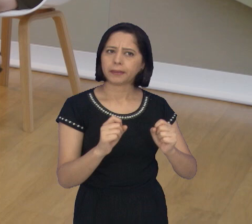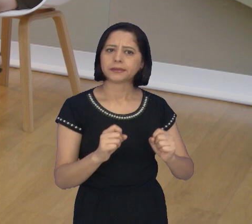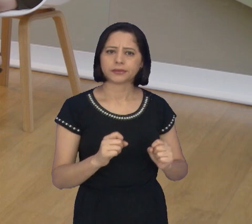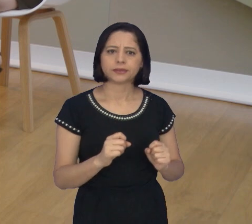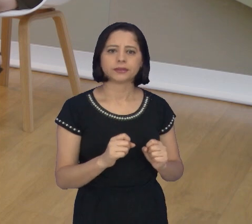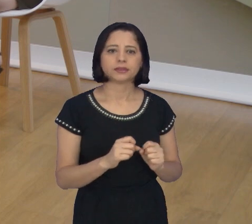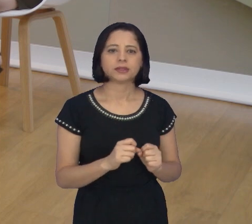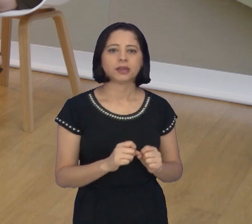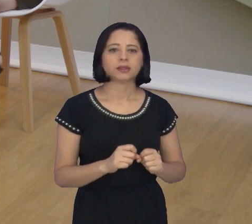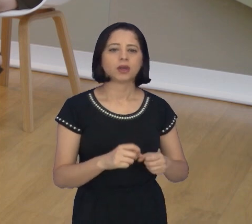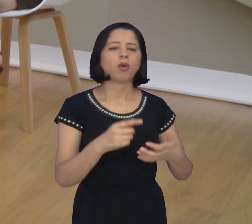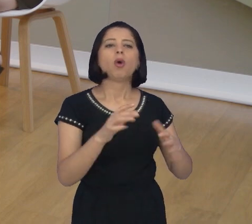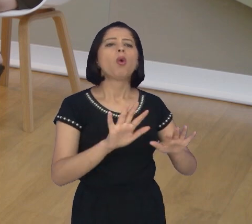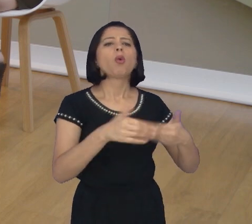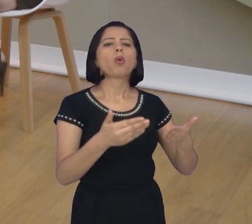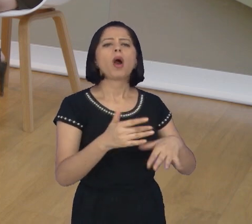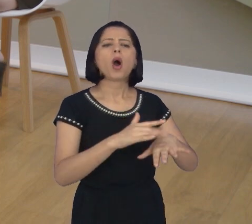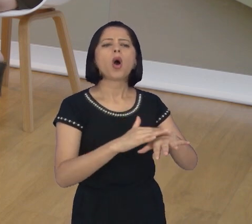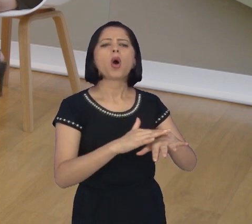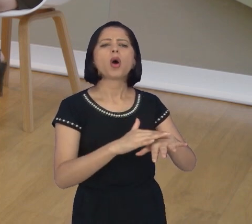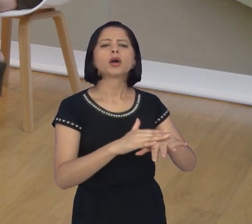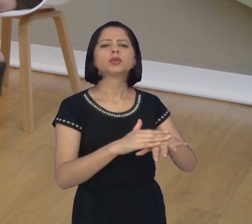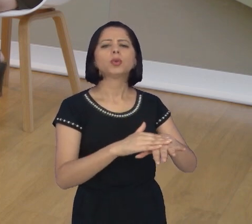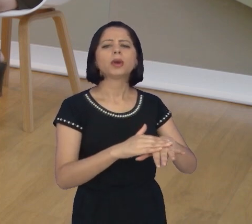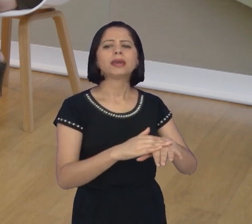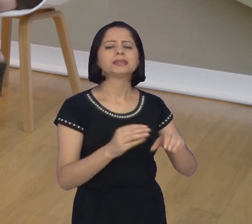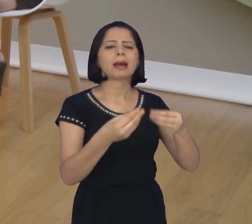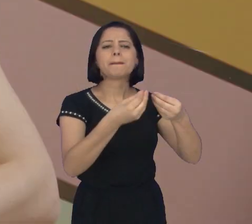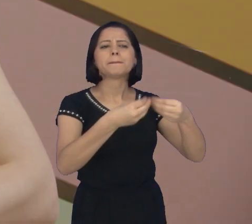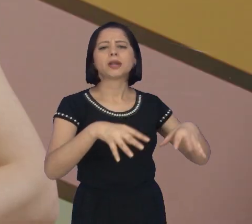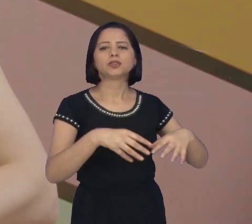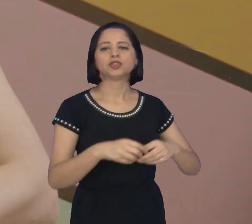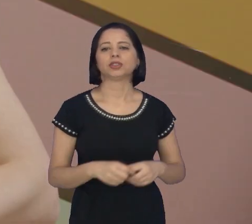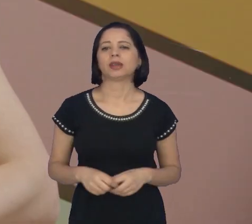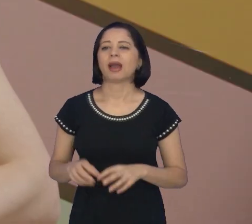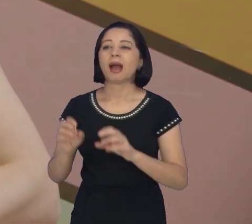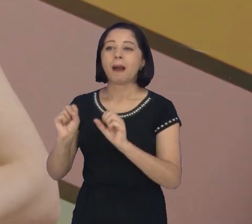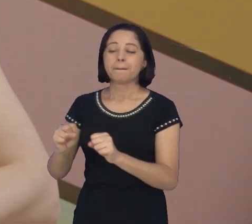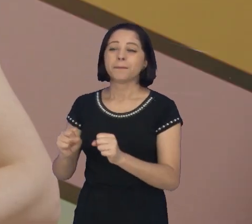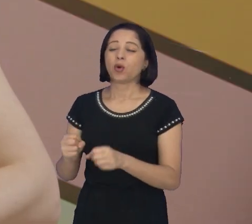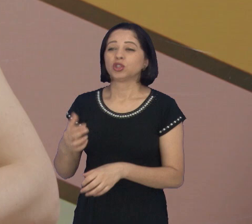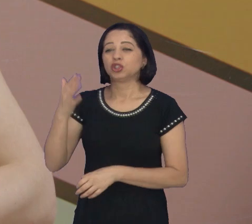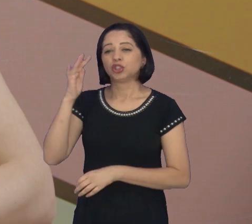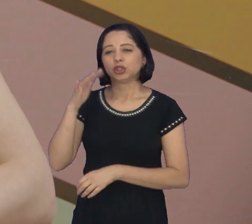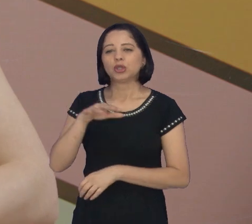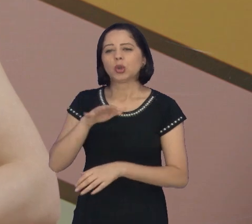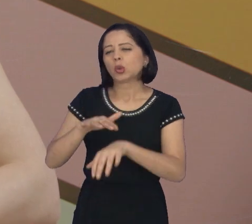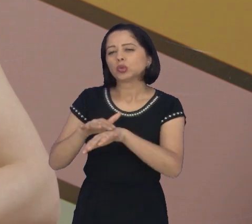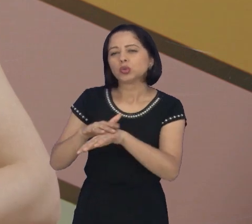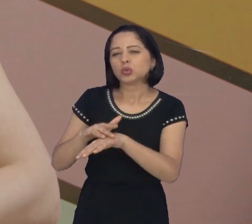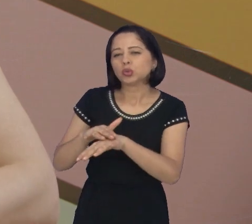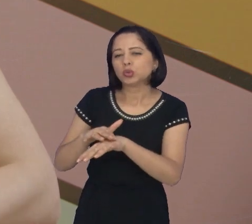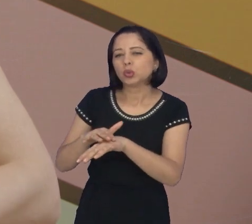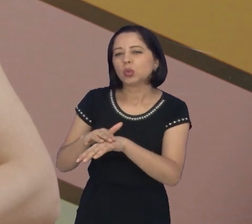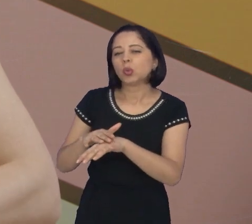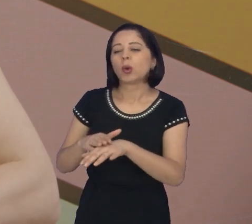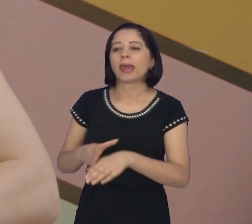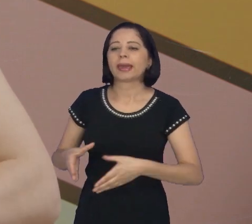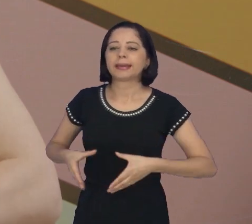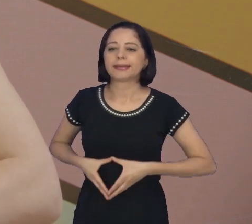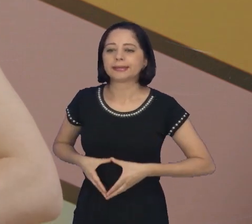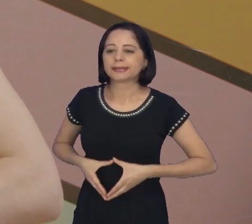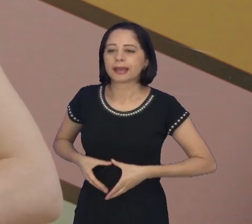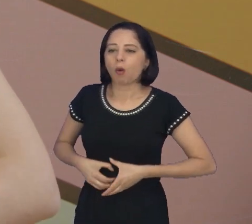afetam. Geralmente, quais as doenças que afetam ali essa região do útero? Podem ser infecciosas, a doença inflamatória pélvica, endometriose,